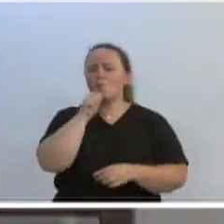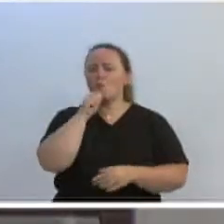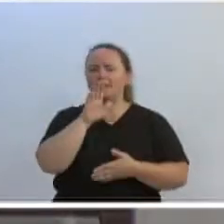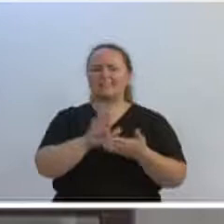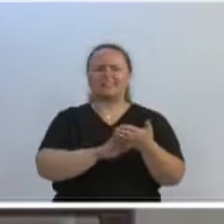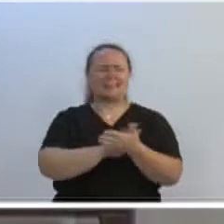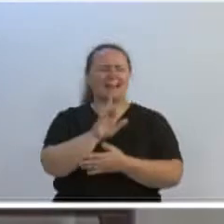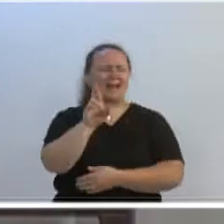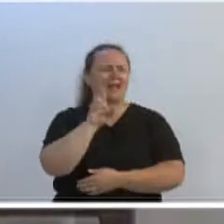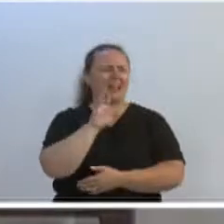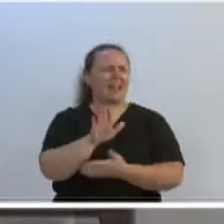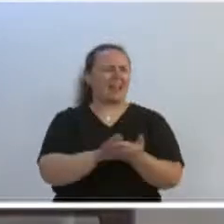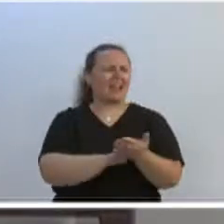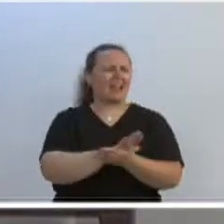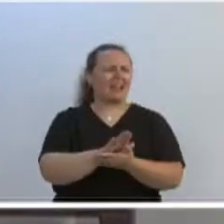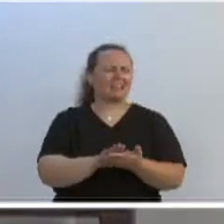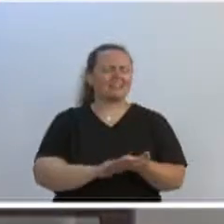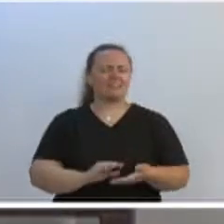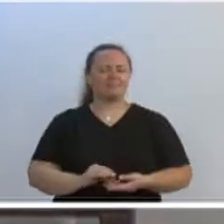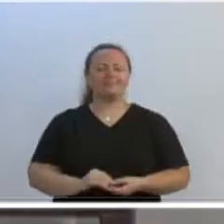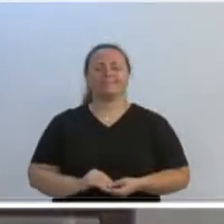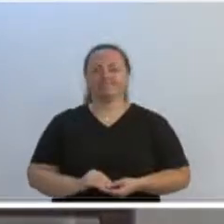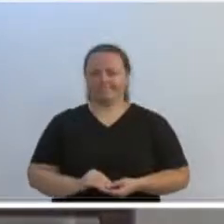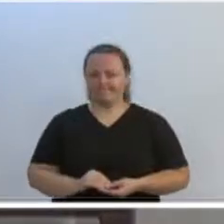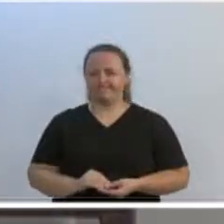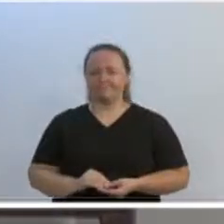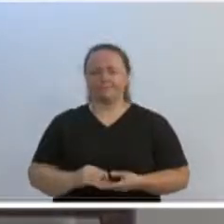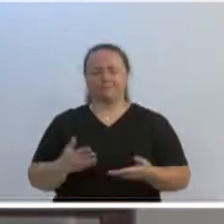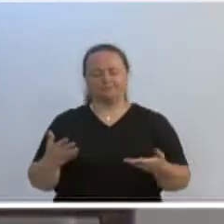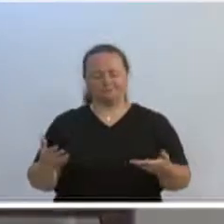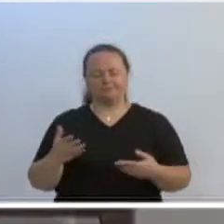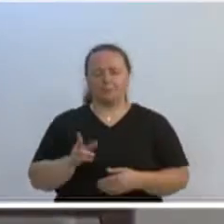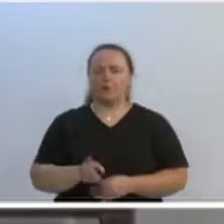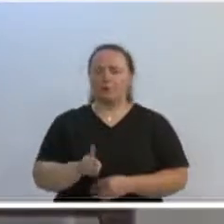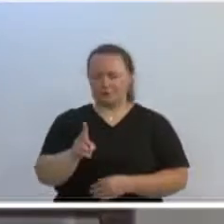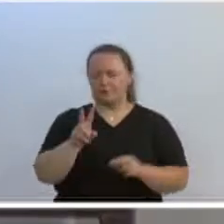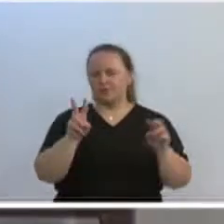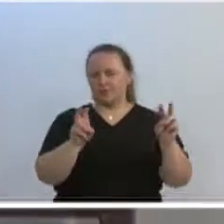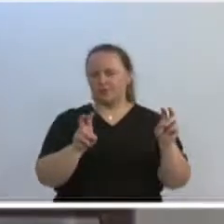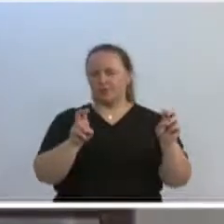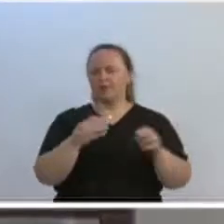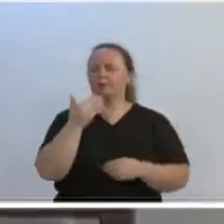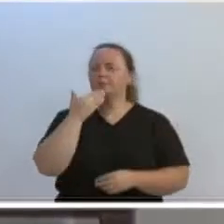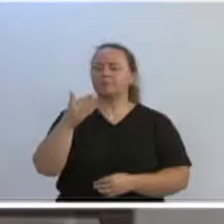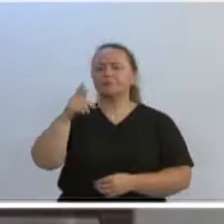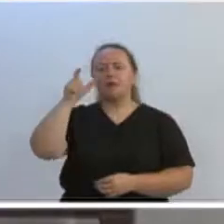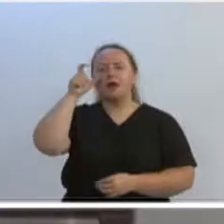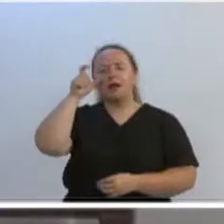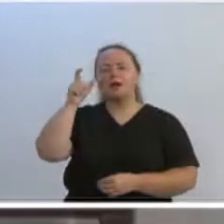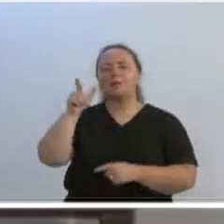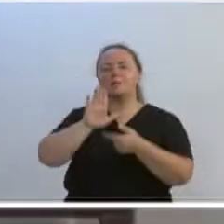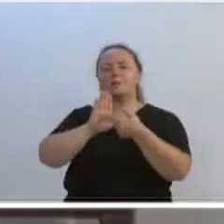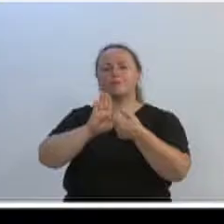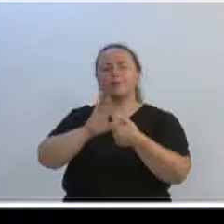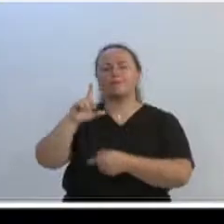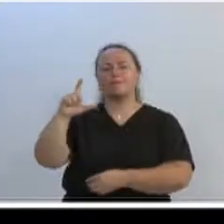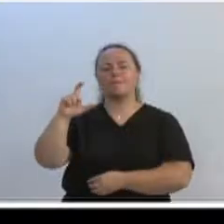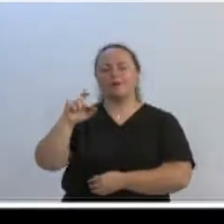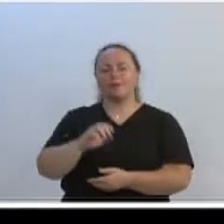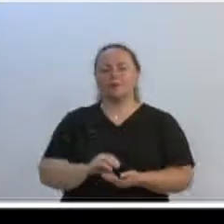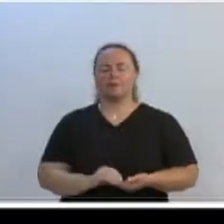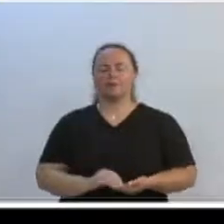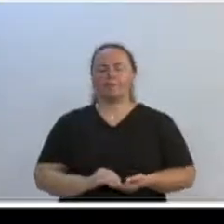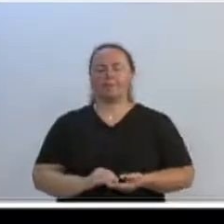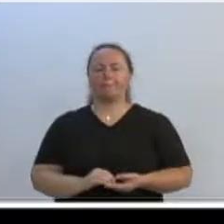adequado o presidente dando sequência é na tarde de hoje você pode mostrar só uma imagem ministério das cidades